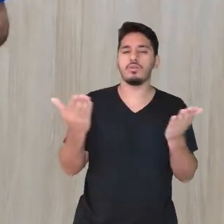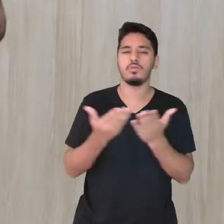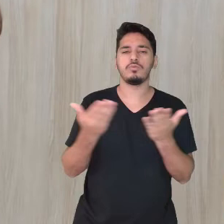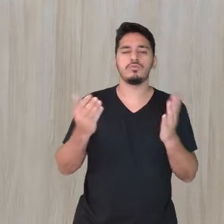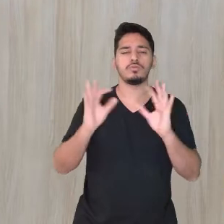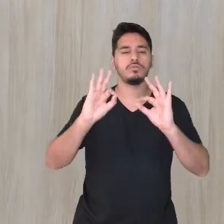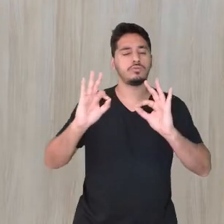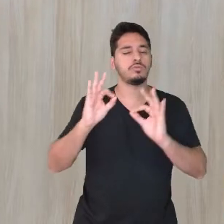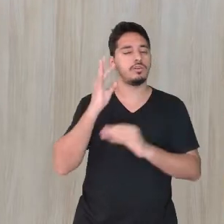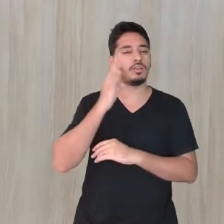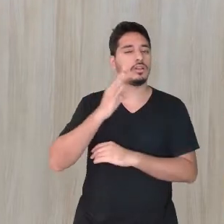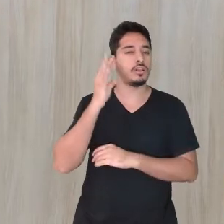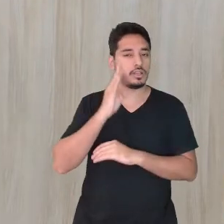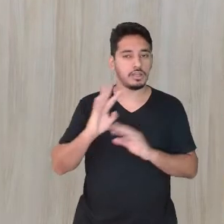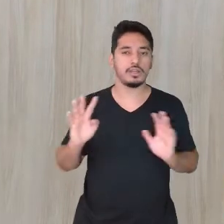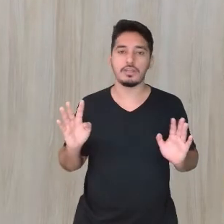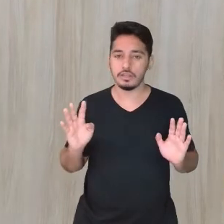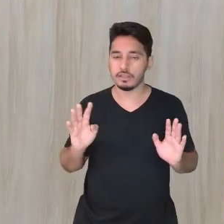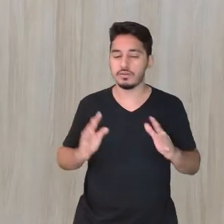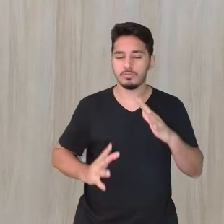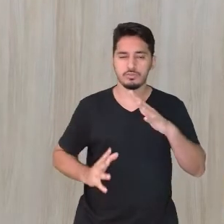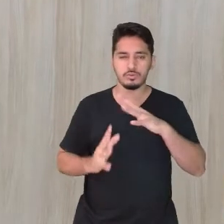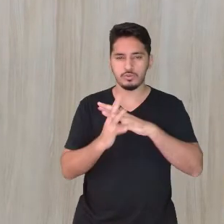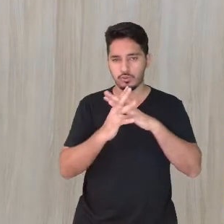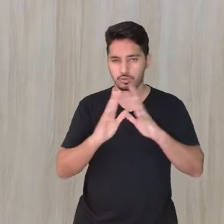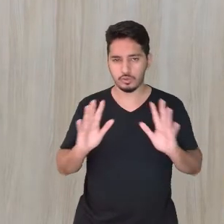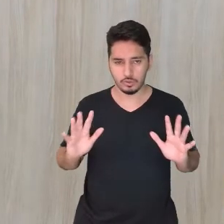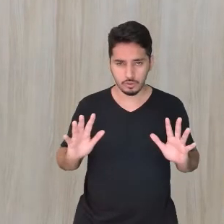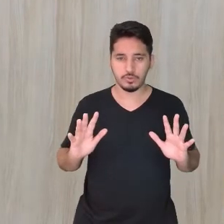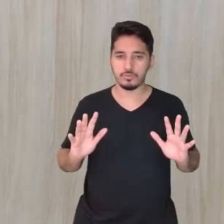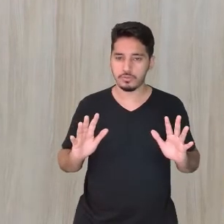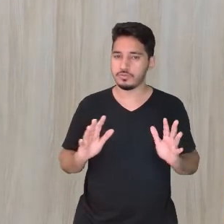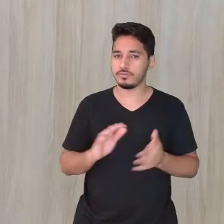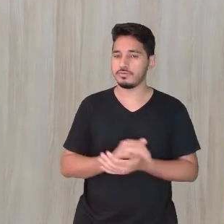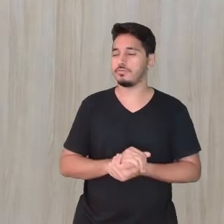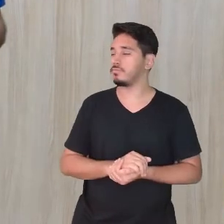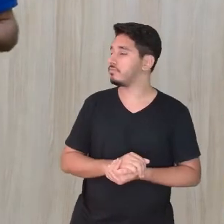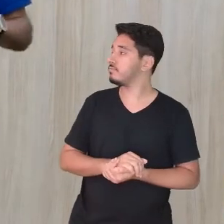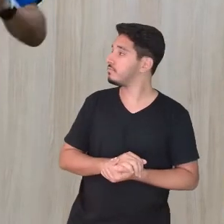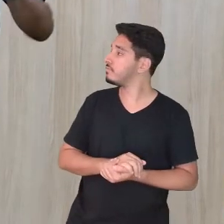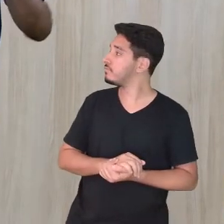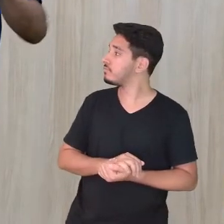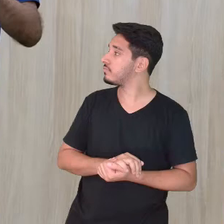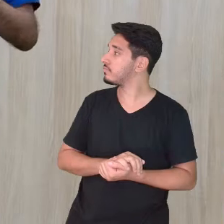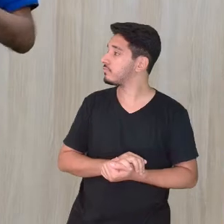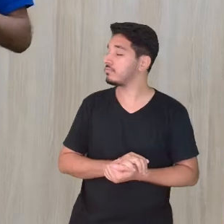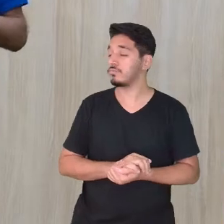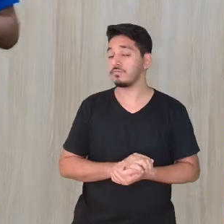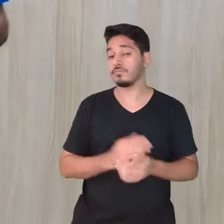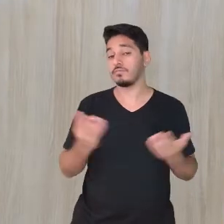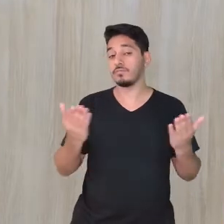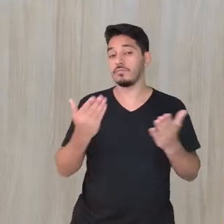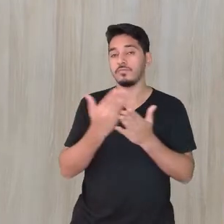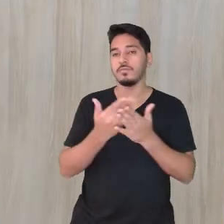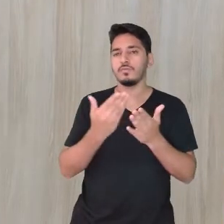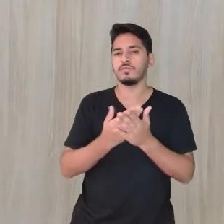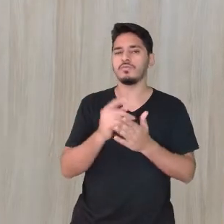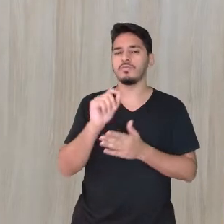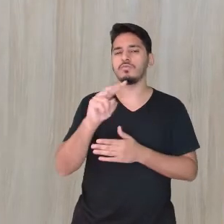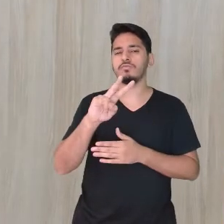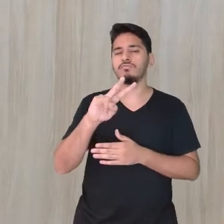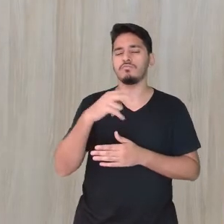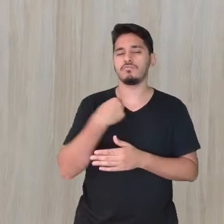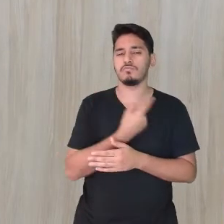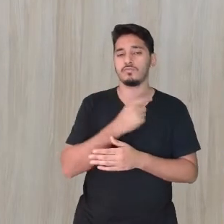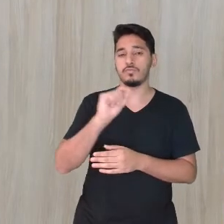seja massa. Essa aula vai ser top de linha, vai ser bem fera mesmo, tá bom? Então, a aula de hoje, a gente vai